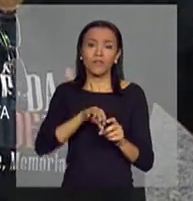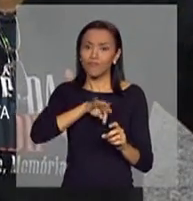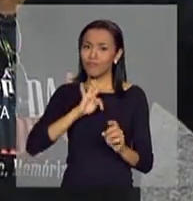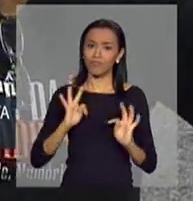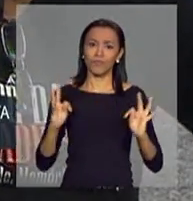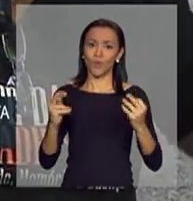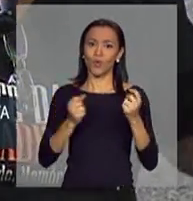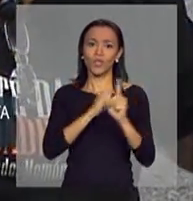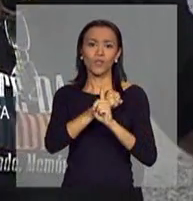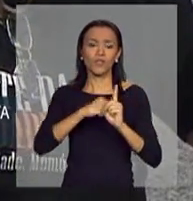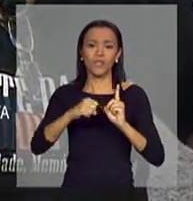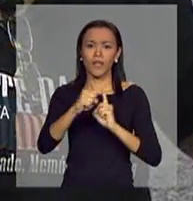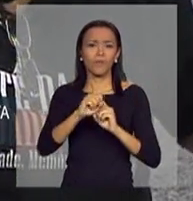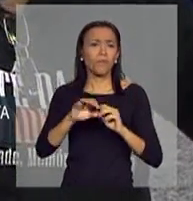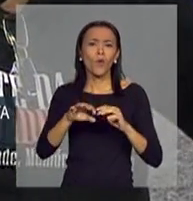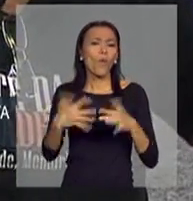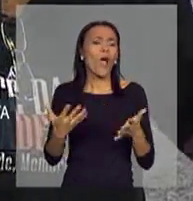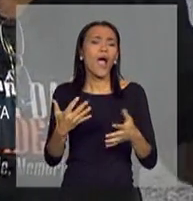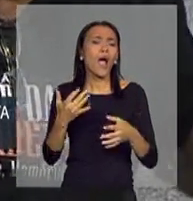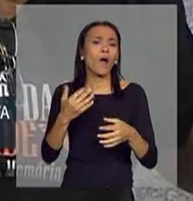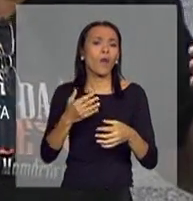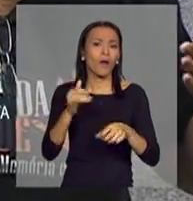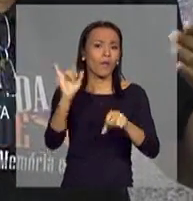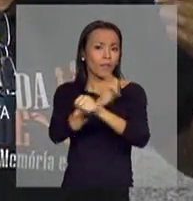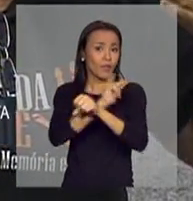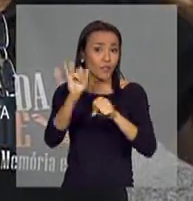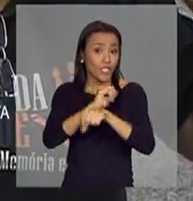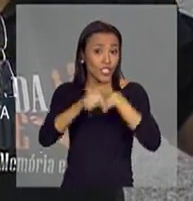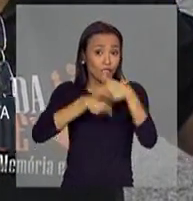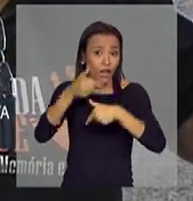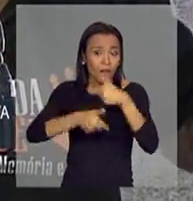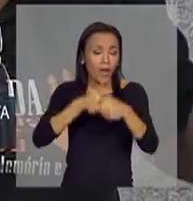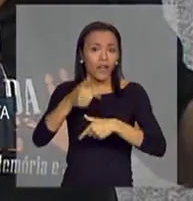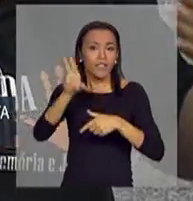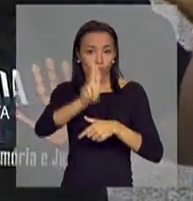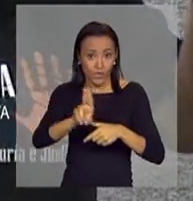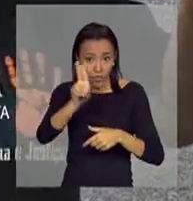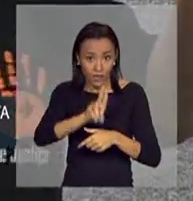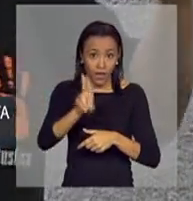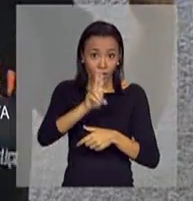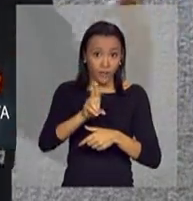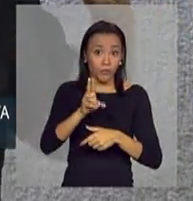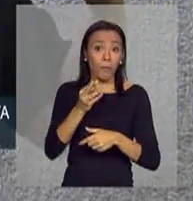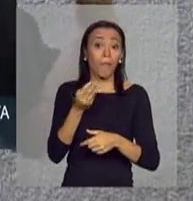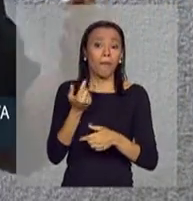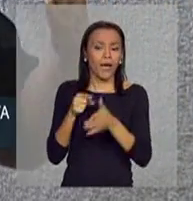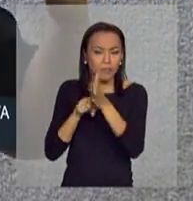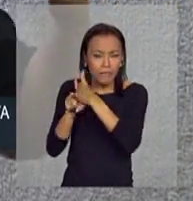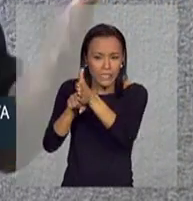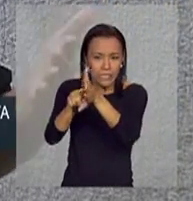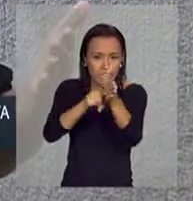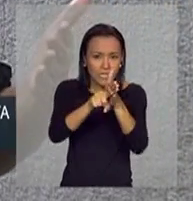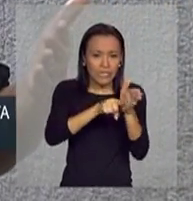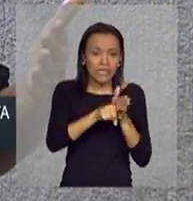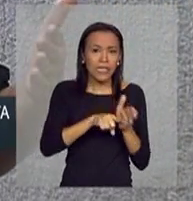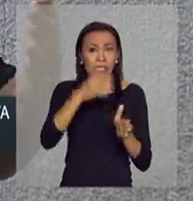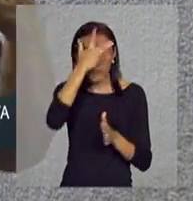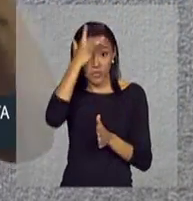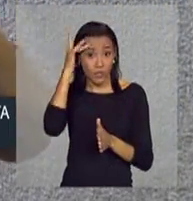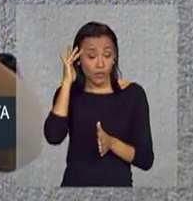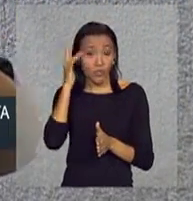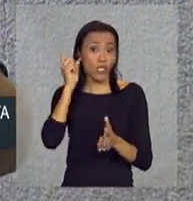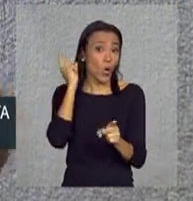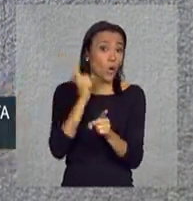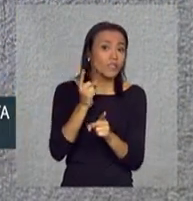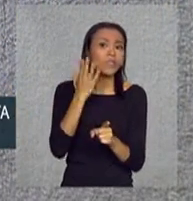que metodologia está sendo utilizado na investigação dos casos dos mortos desaparecidos.